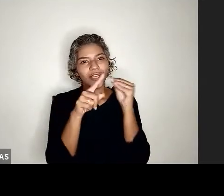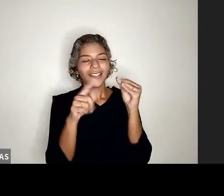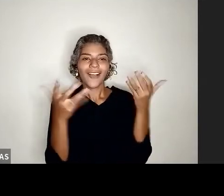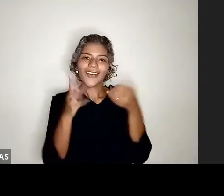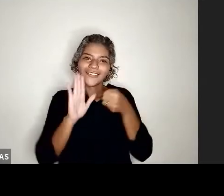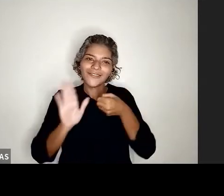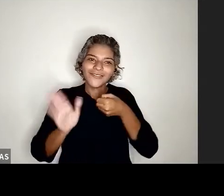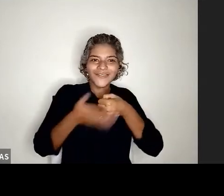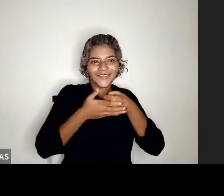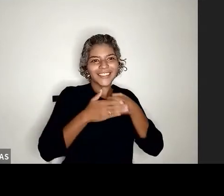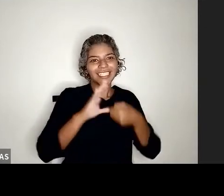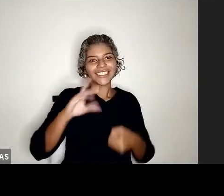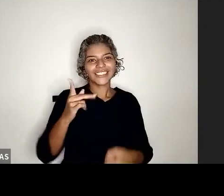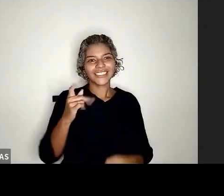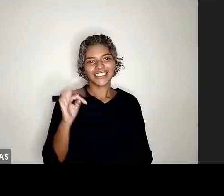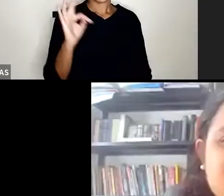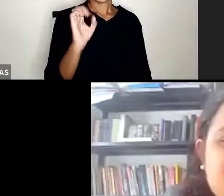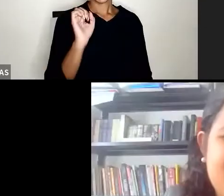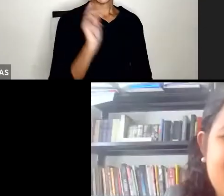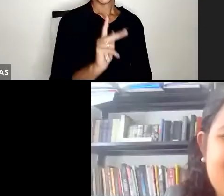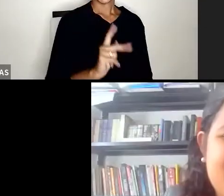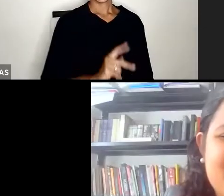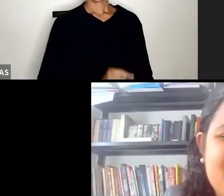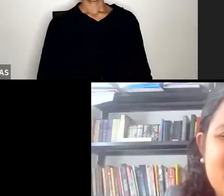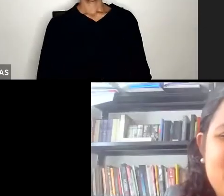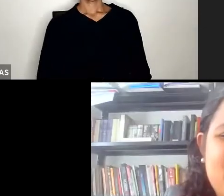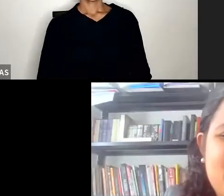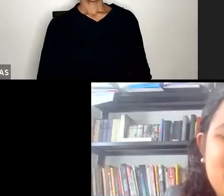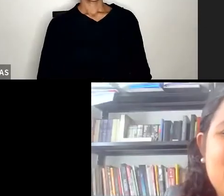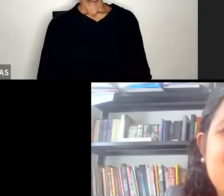no YouTube. Tá bom?